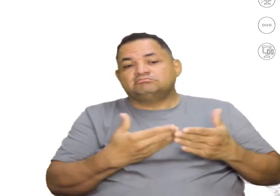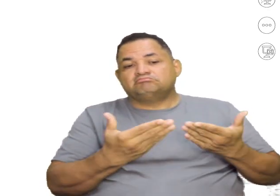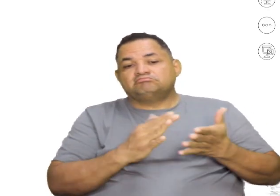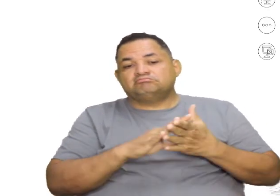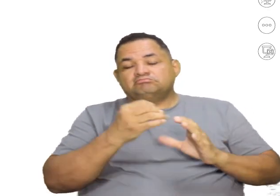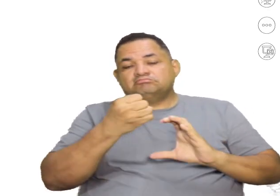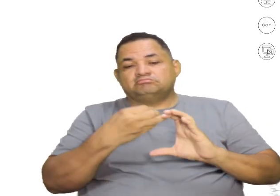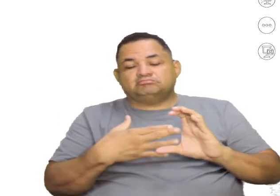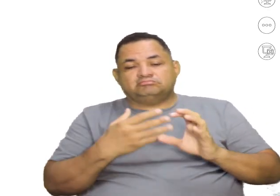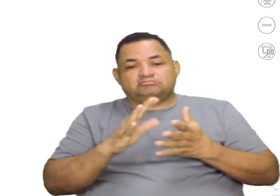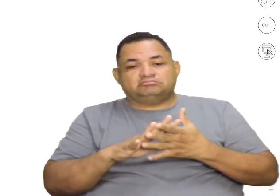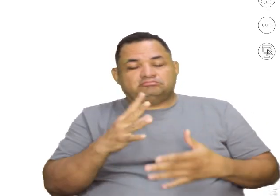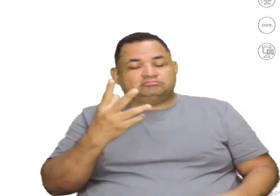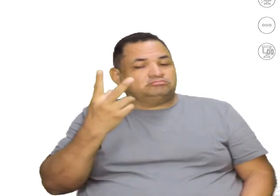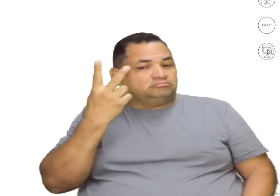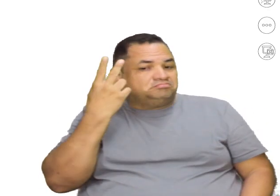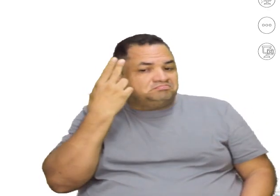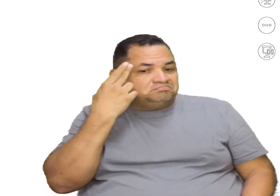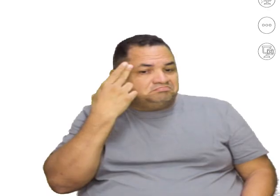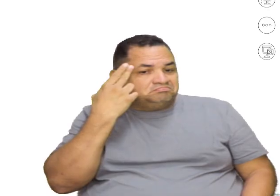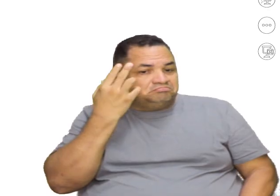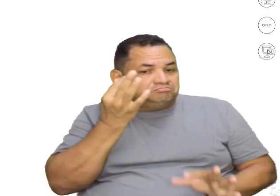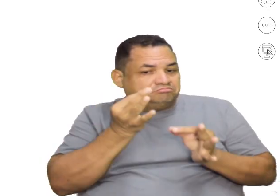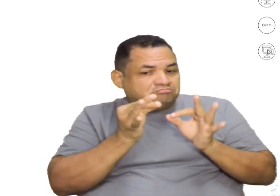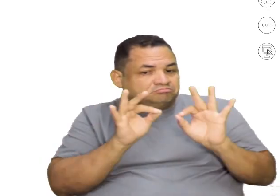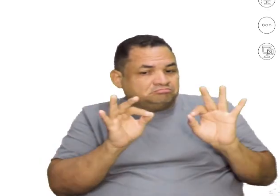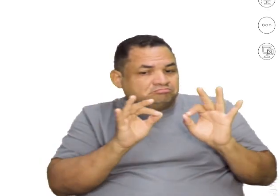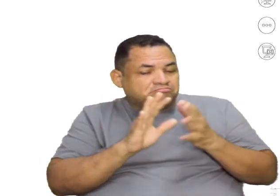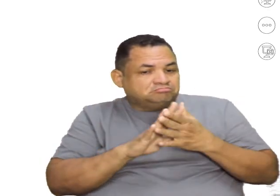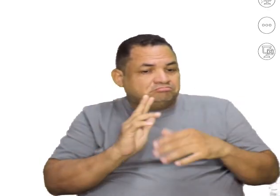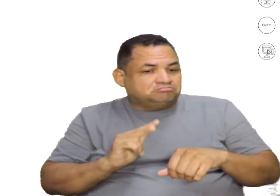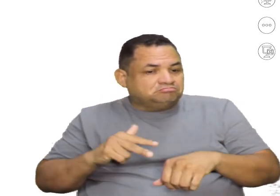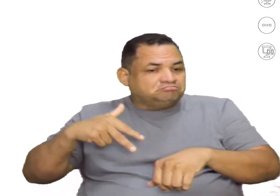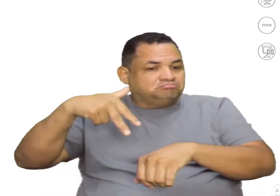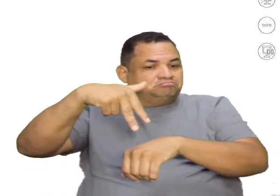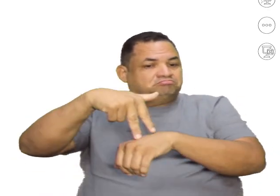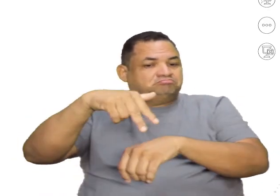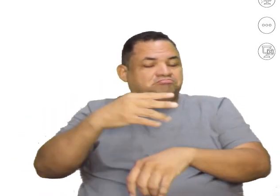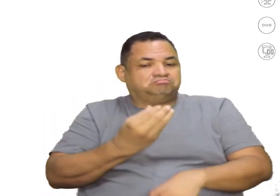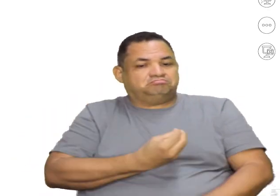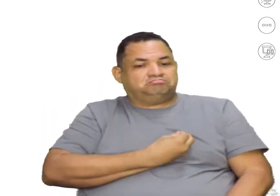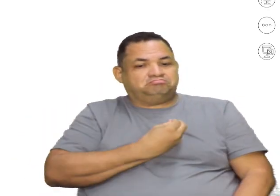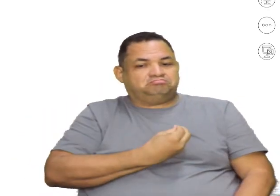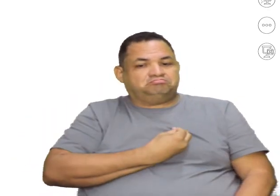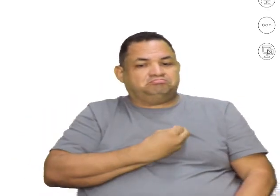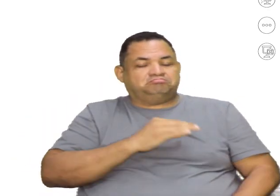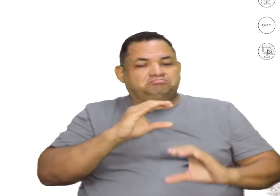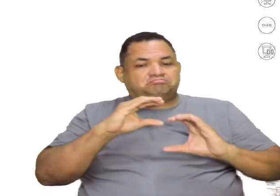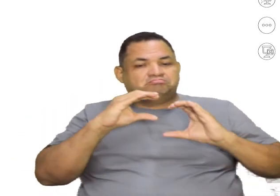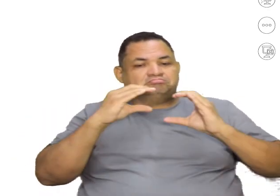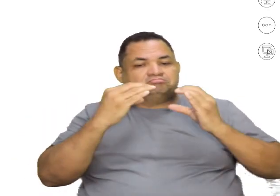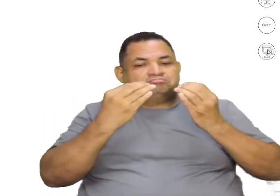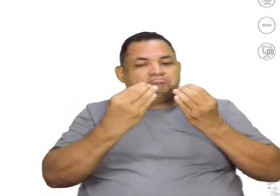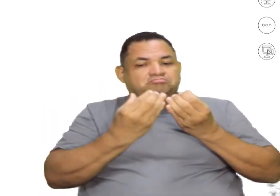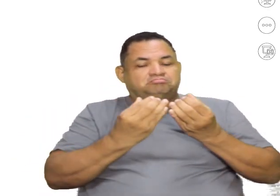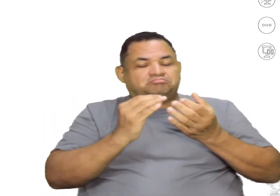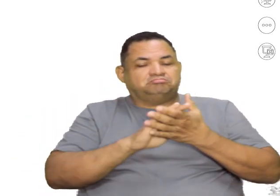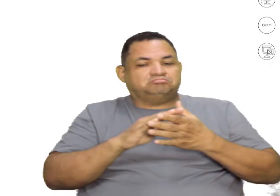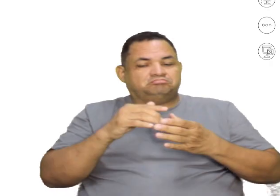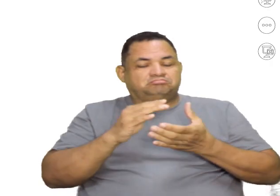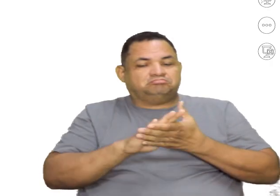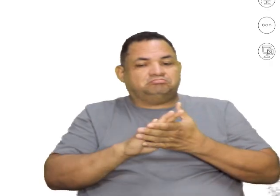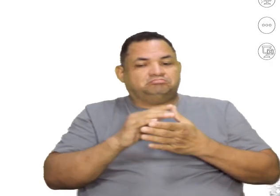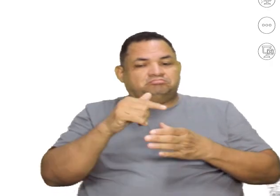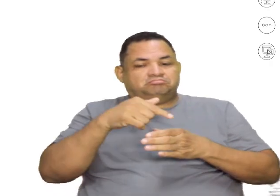as características que são comuns e os enfrentamentos vividos por essas